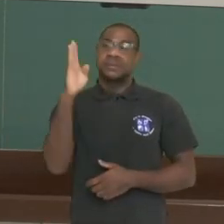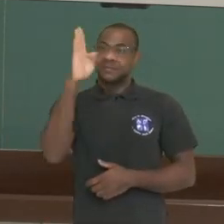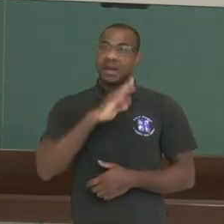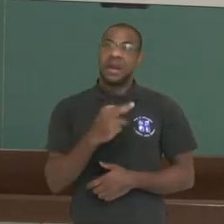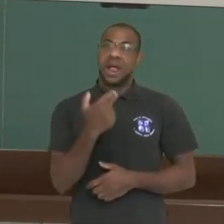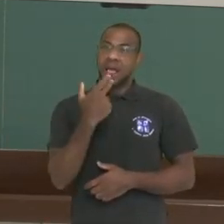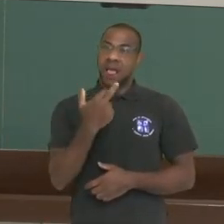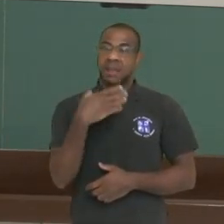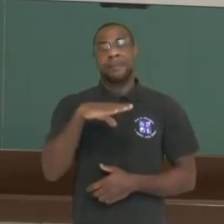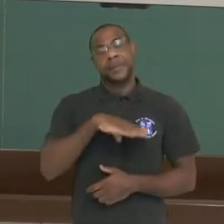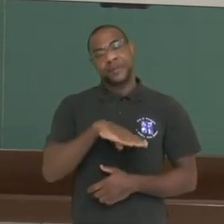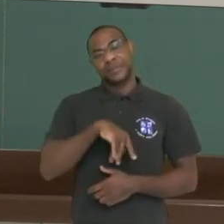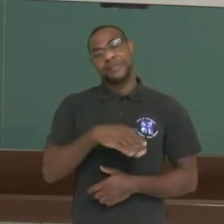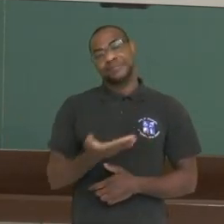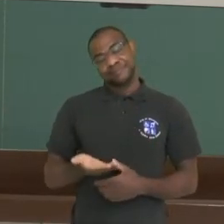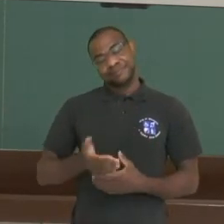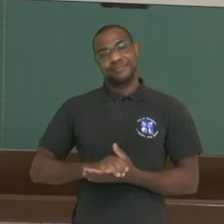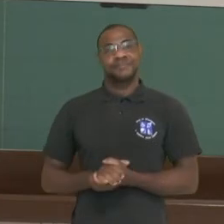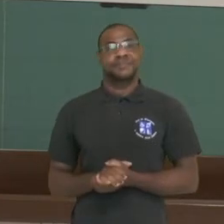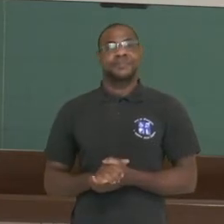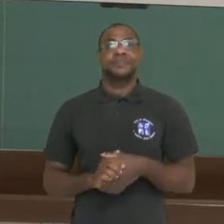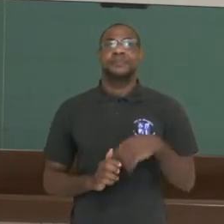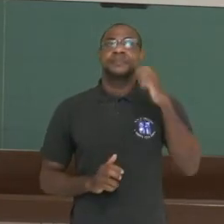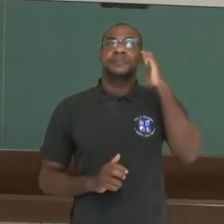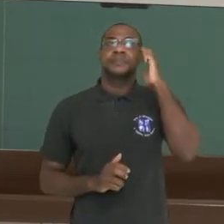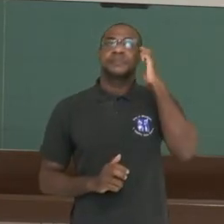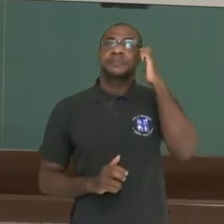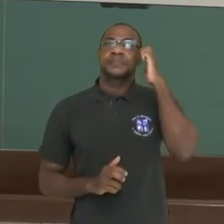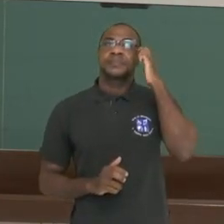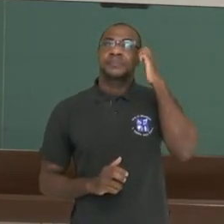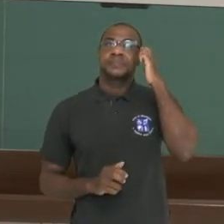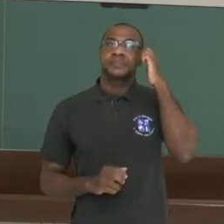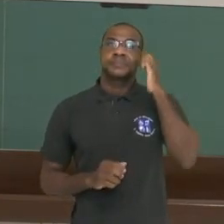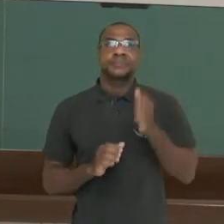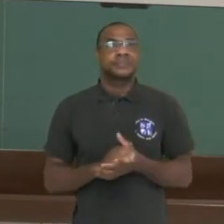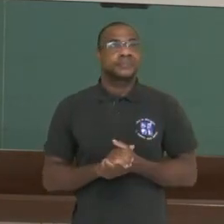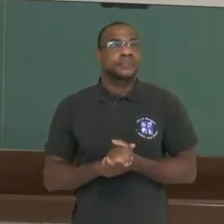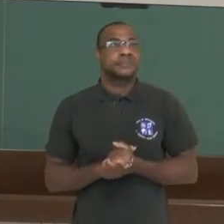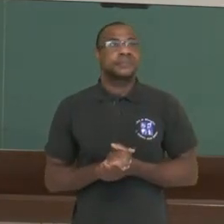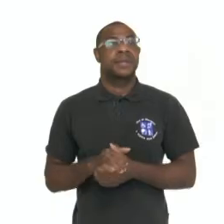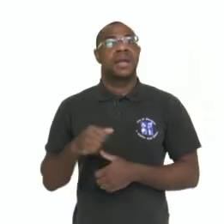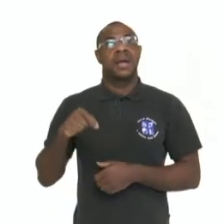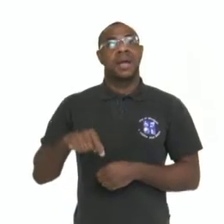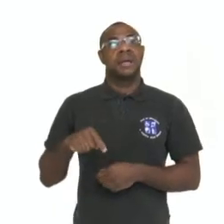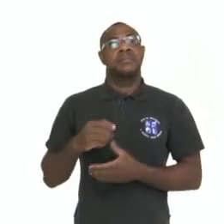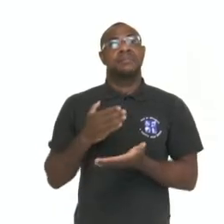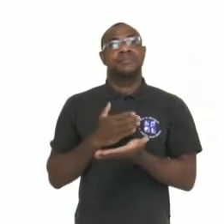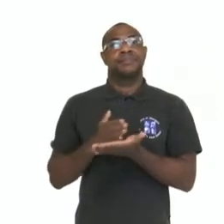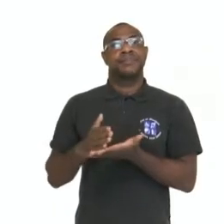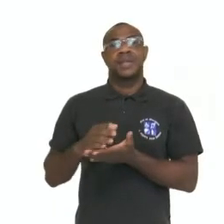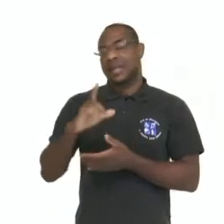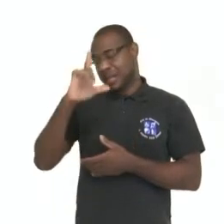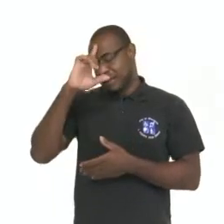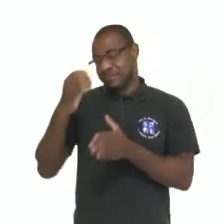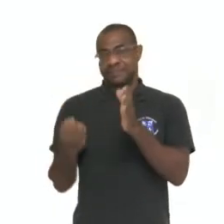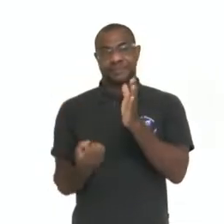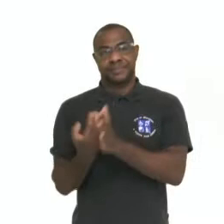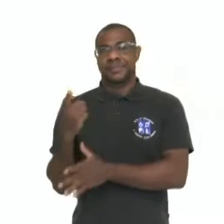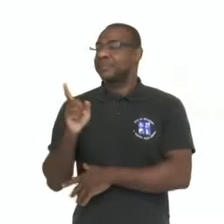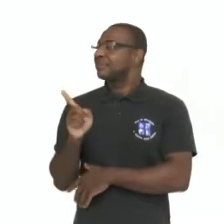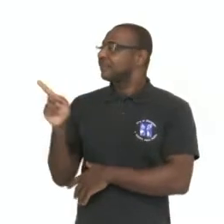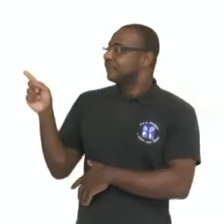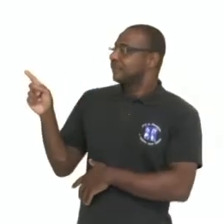a língua neolatina, o português. O latim surgiu no Lácio, né, a região que hoje seria então a origem da